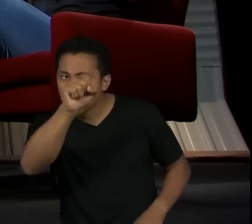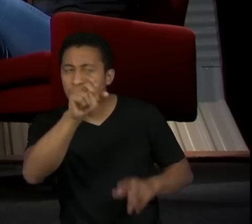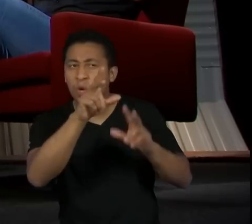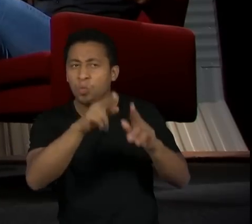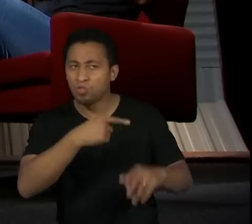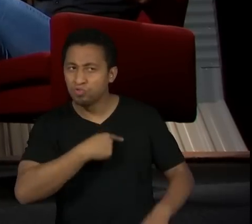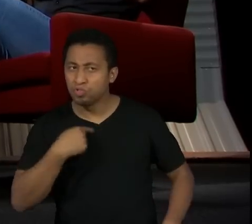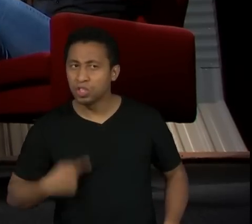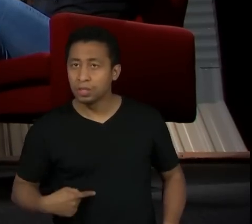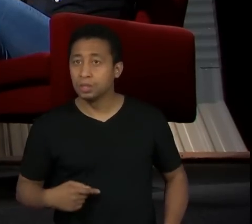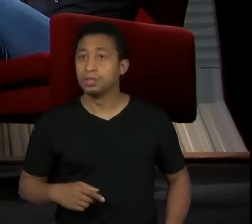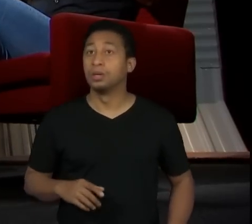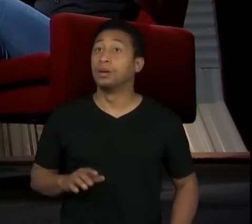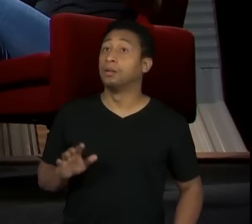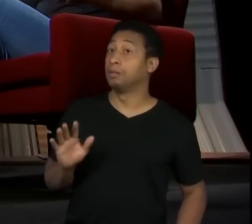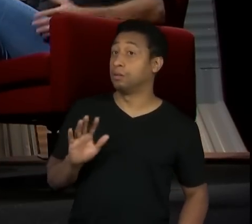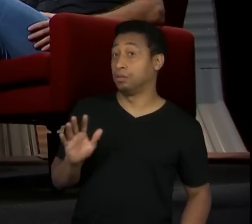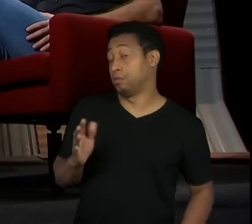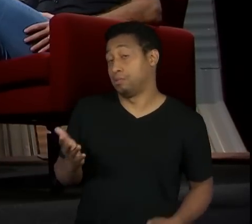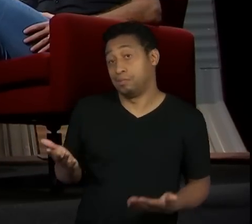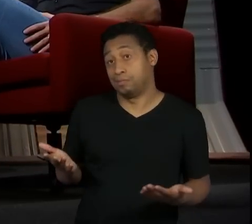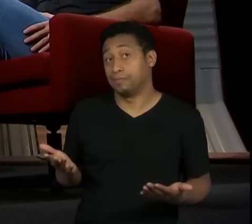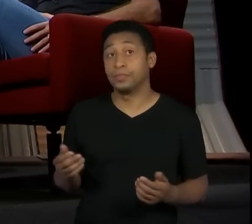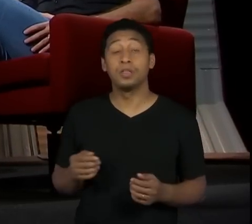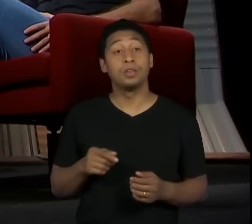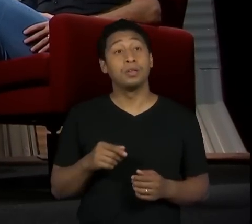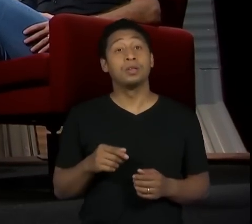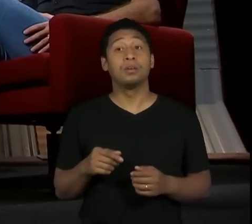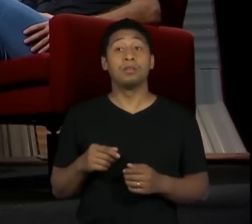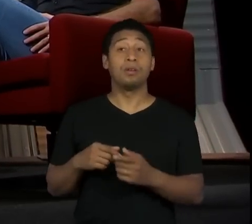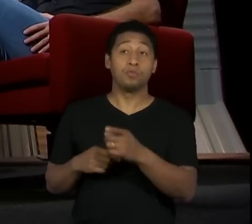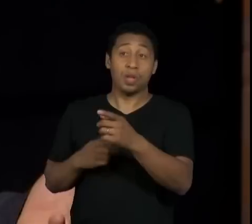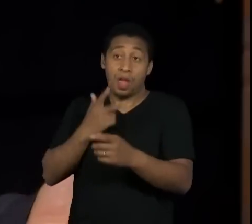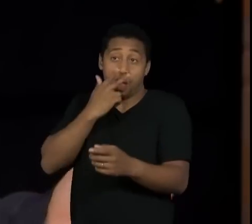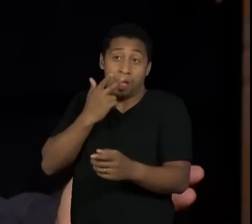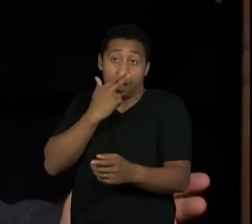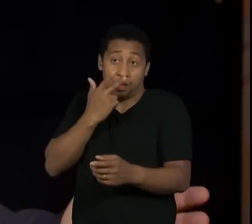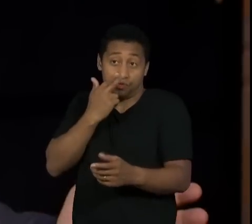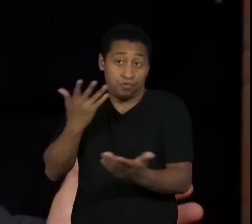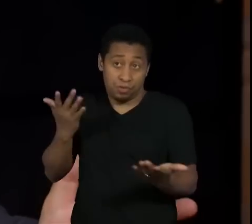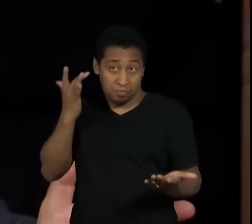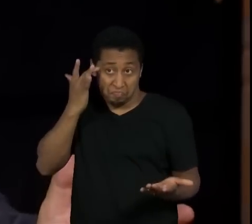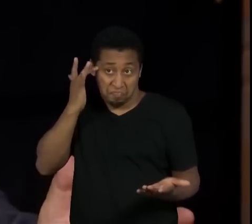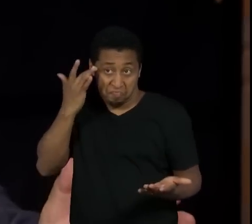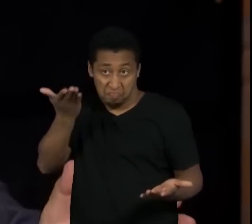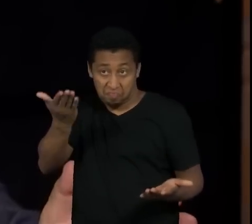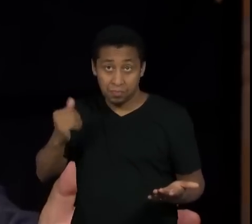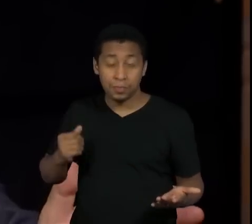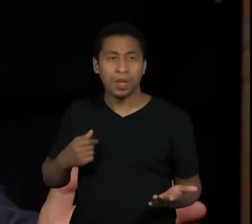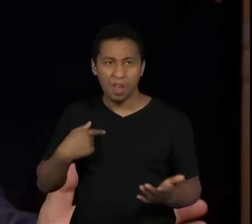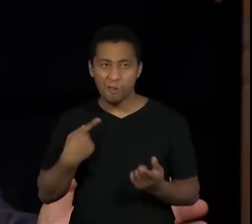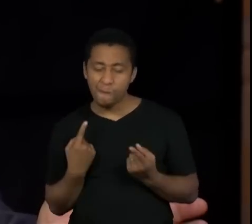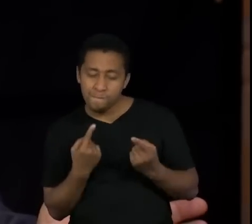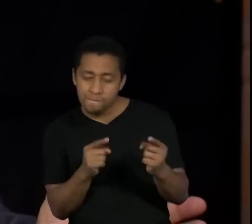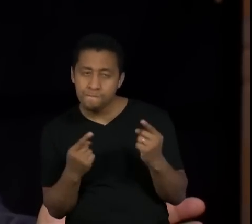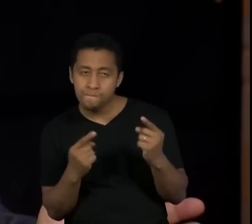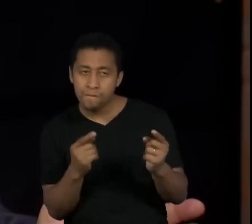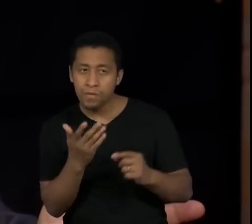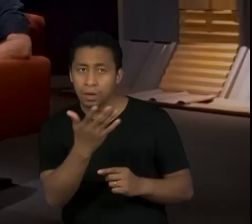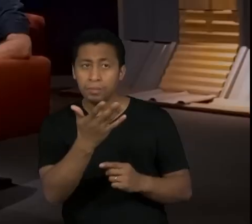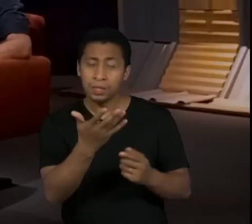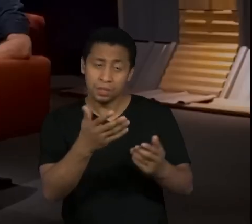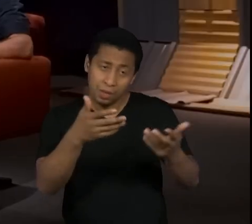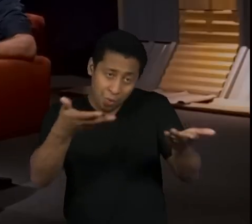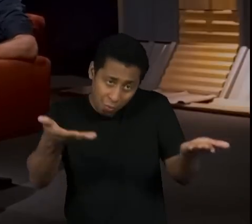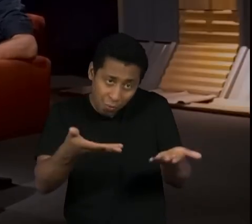eu falei, não adianta eu discutir quem com o que ouve. a pessoa acha e interpreta. Eu tô aqui te provocando, mas este é o